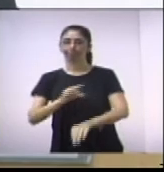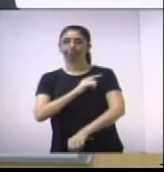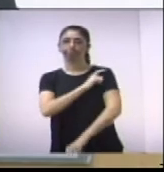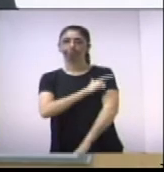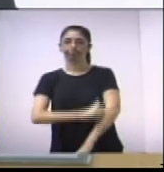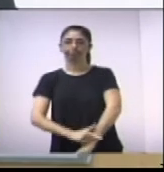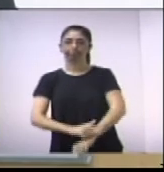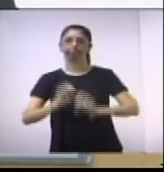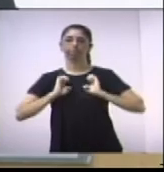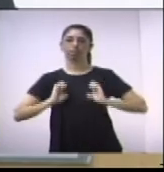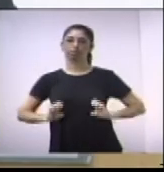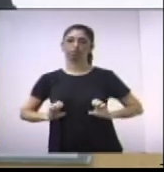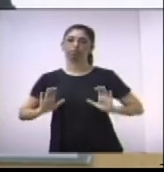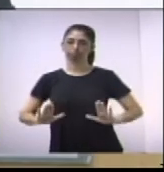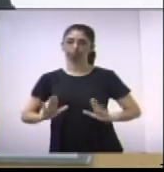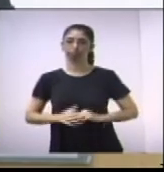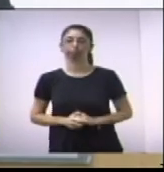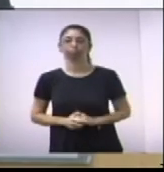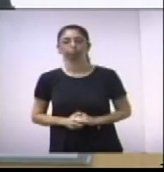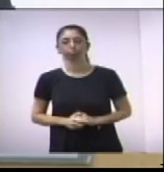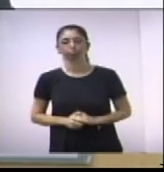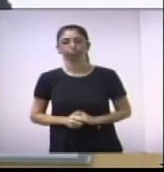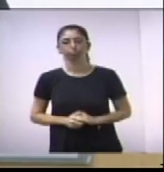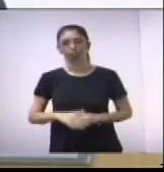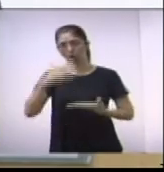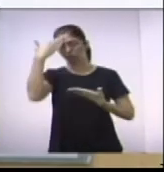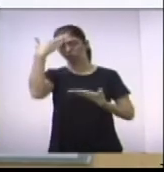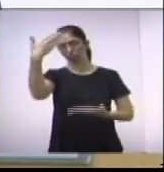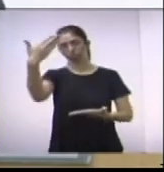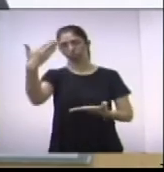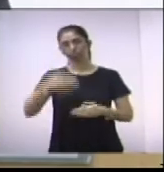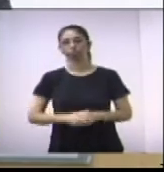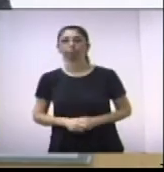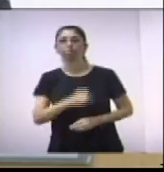atitude mais enérgica. Tá bom, meus amigos? Obrigado.